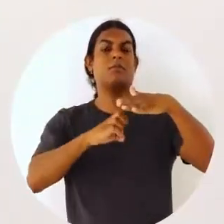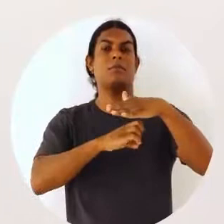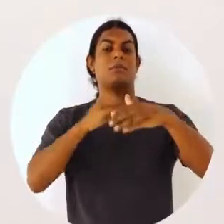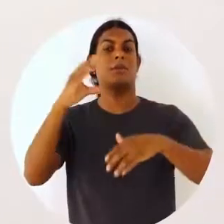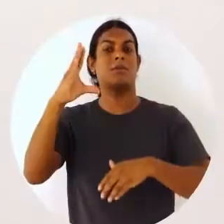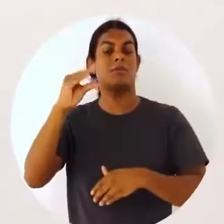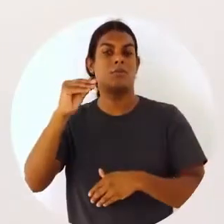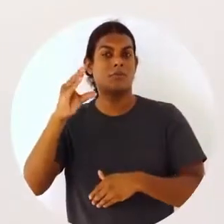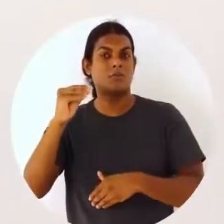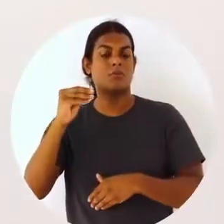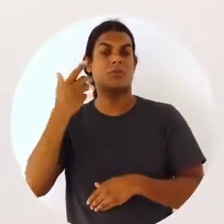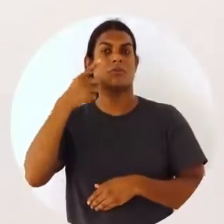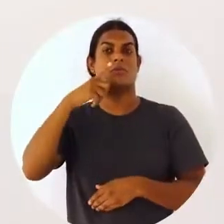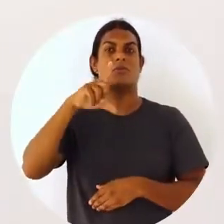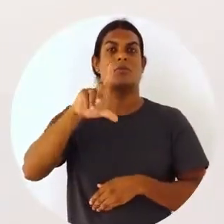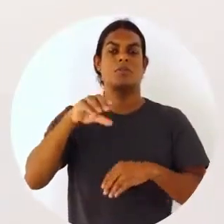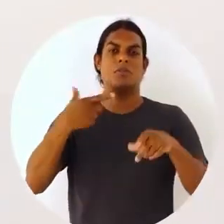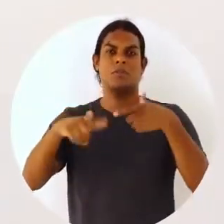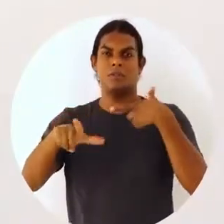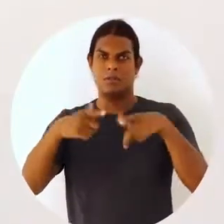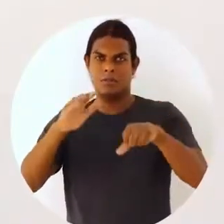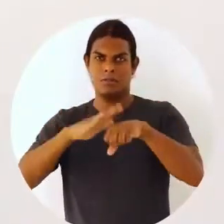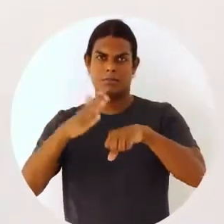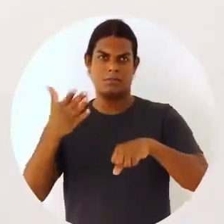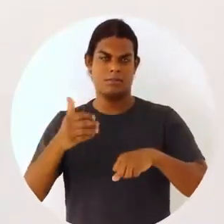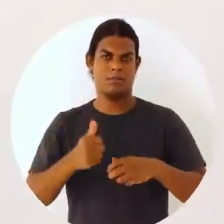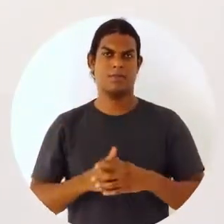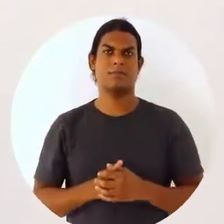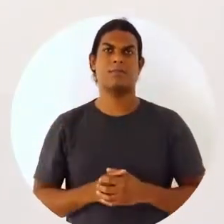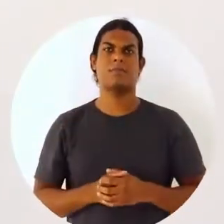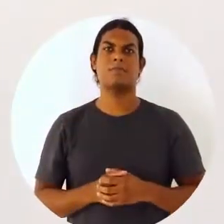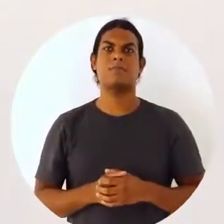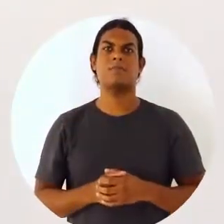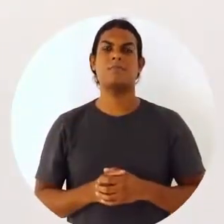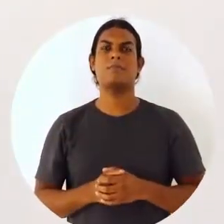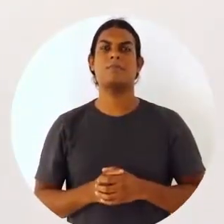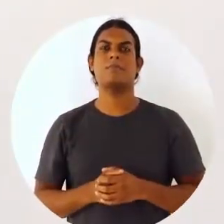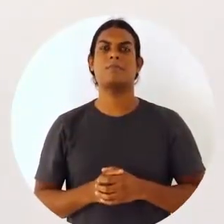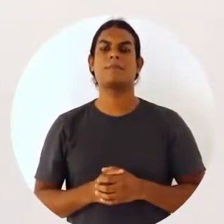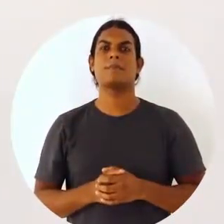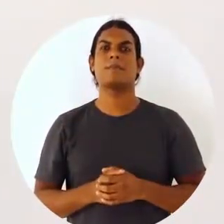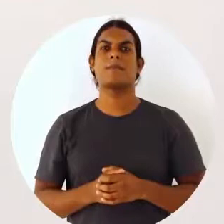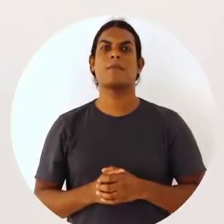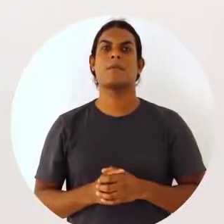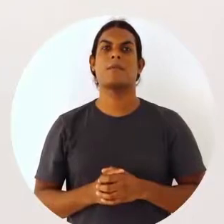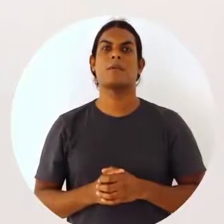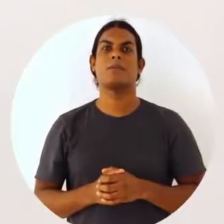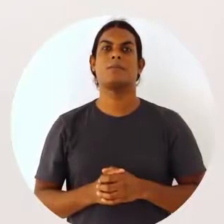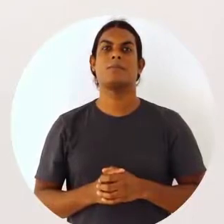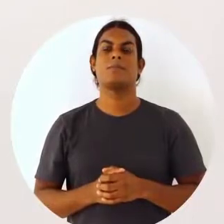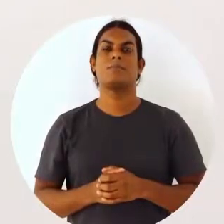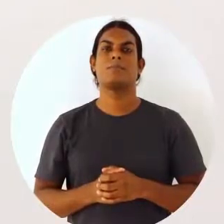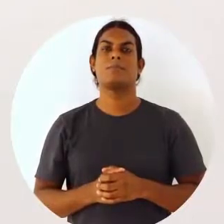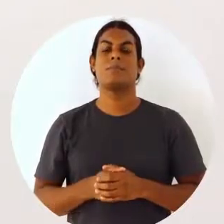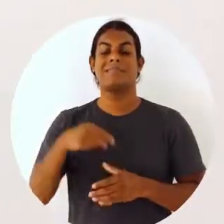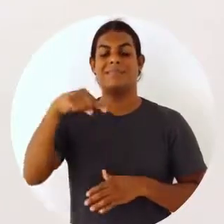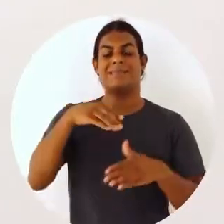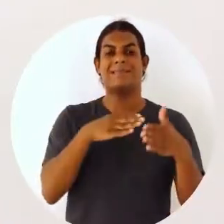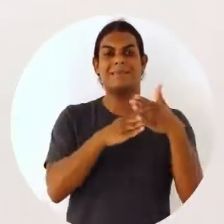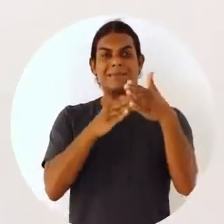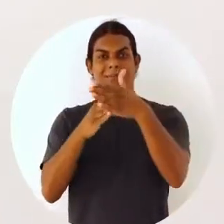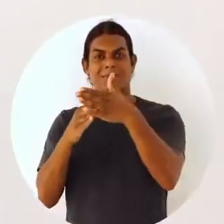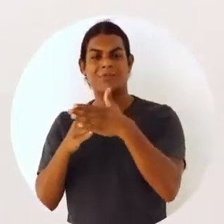ser mais efetivos na sua produção. Esse é o limite, o que a gente conhece entre a